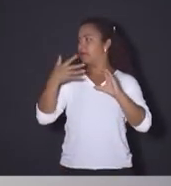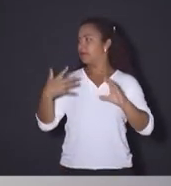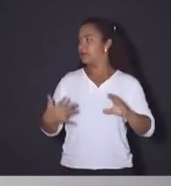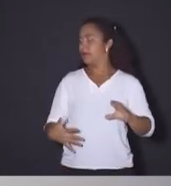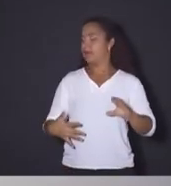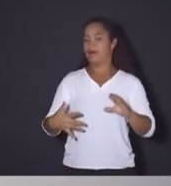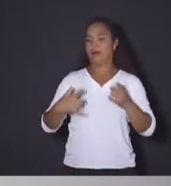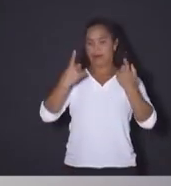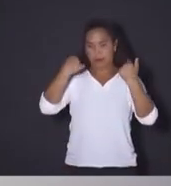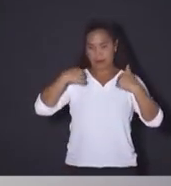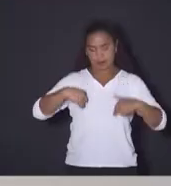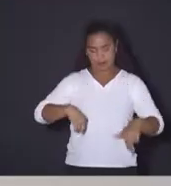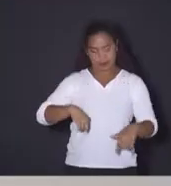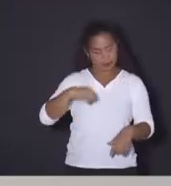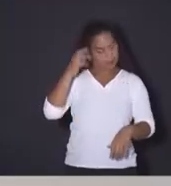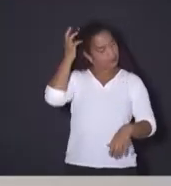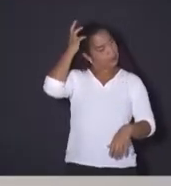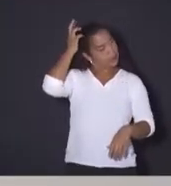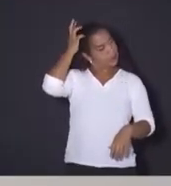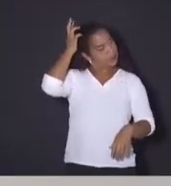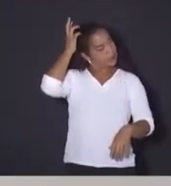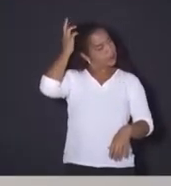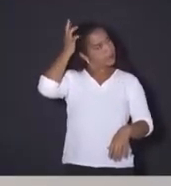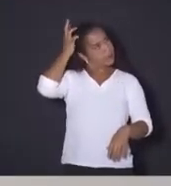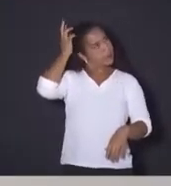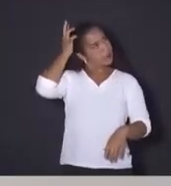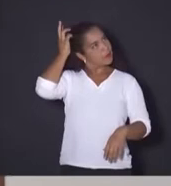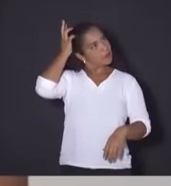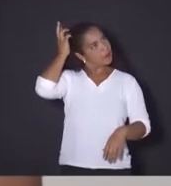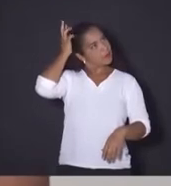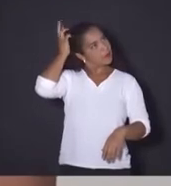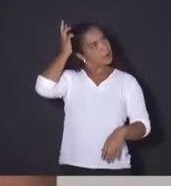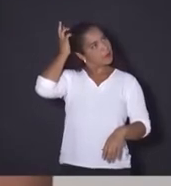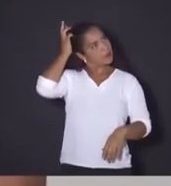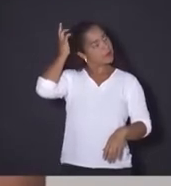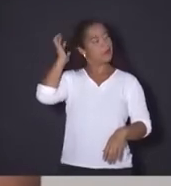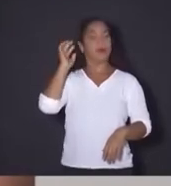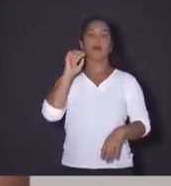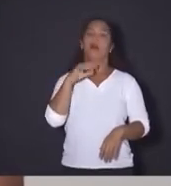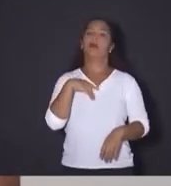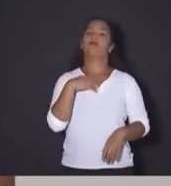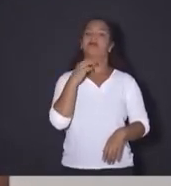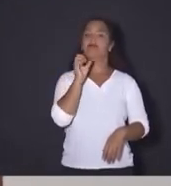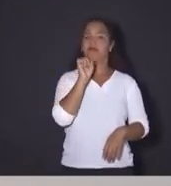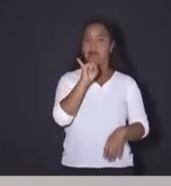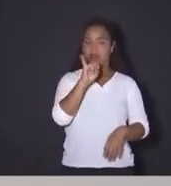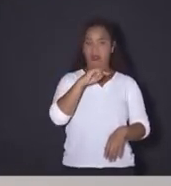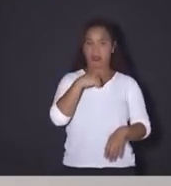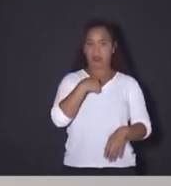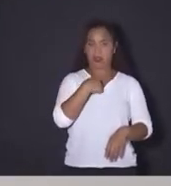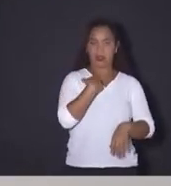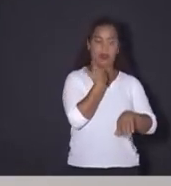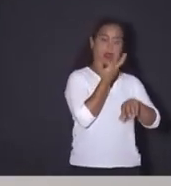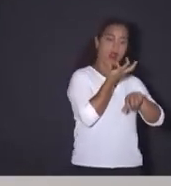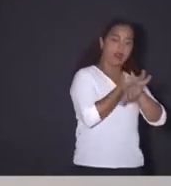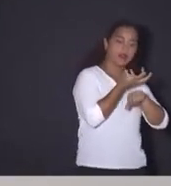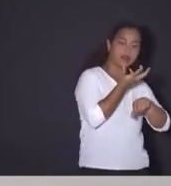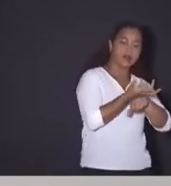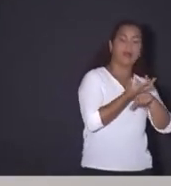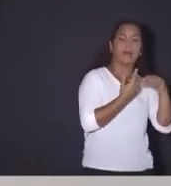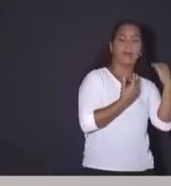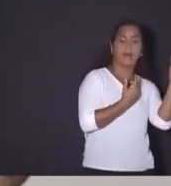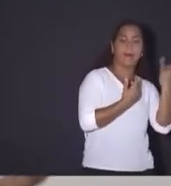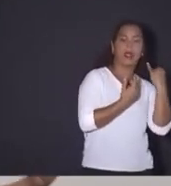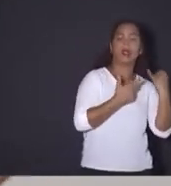e biológicas né então se eu por exemplo tira uma nota ruim uma disciplina muito importante e